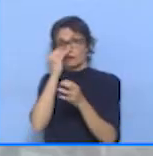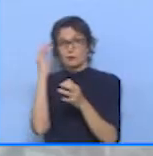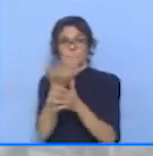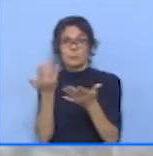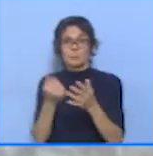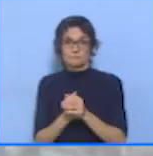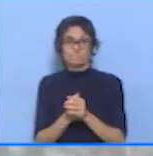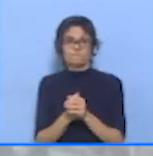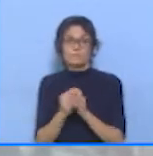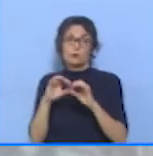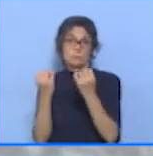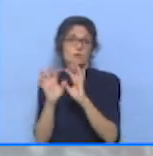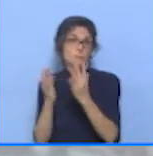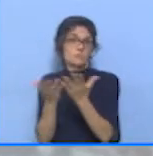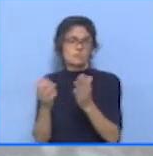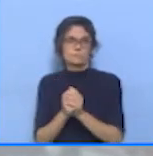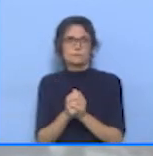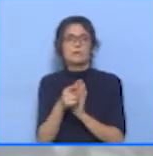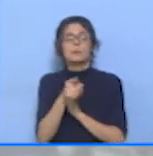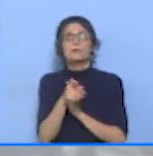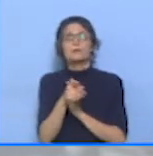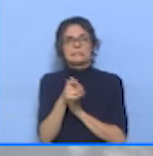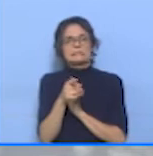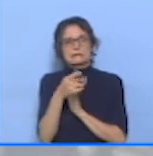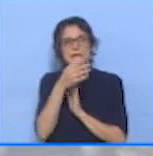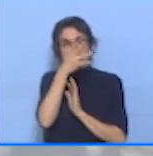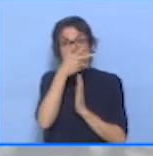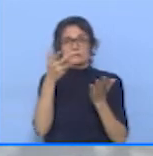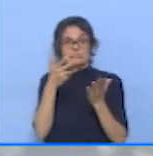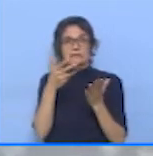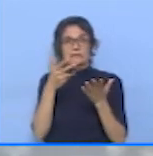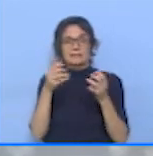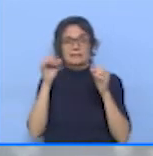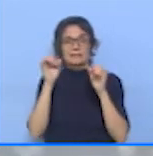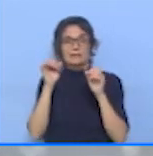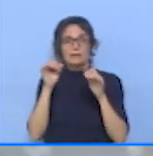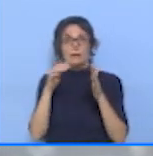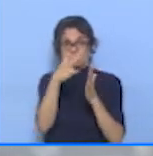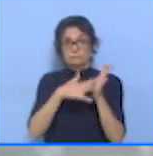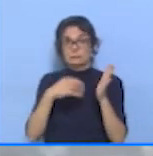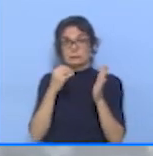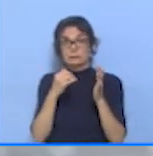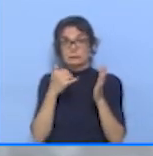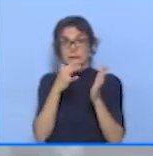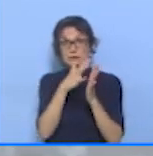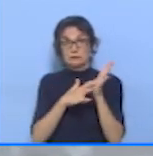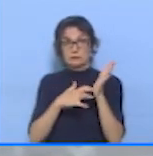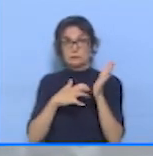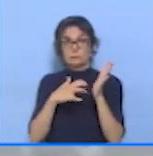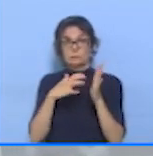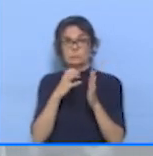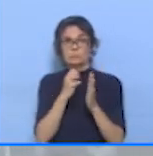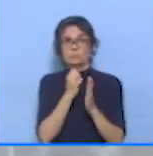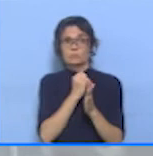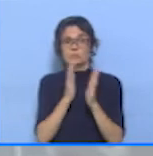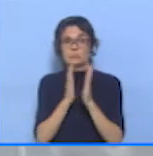existe essa confluência de apostas das novas gerações de um documento da Igreja Católica para a proteção ambiental